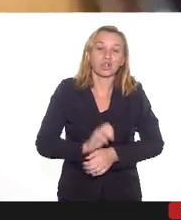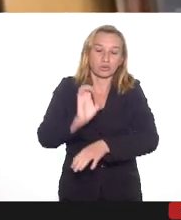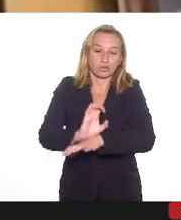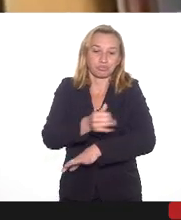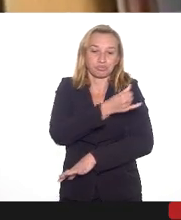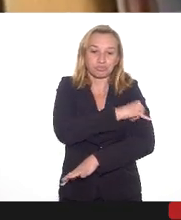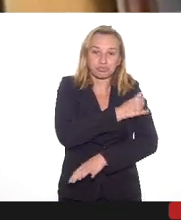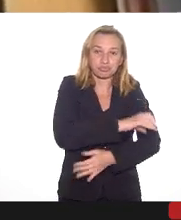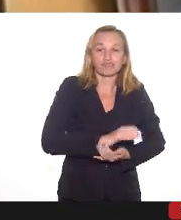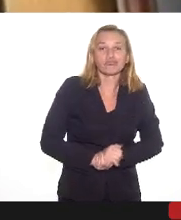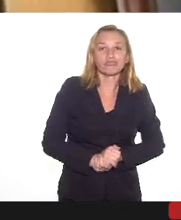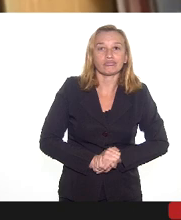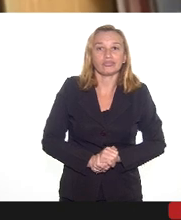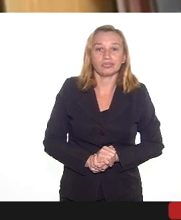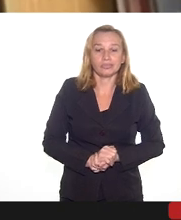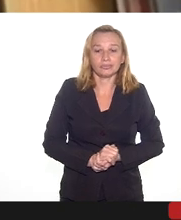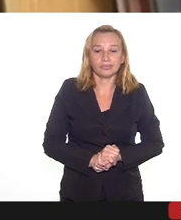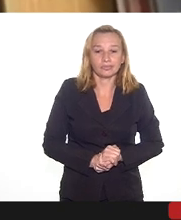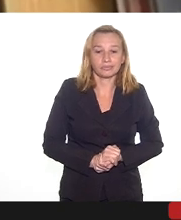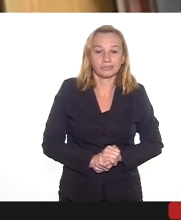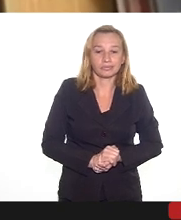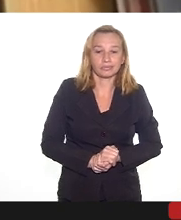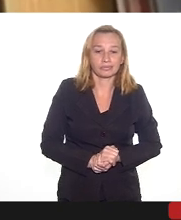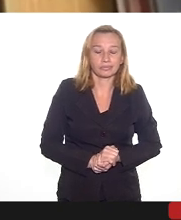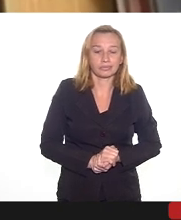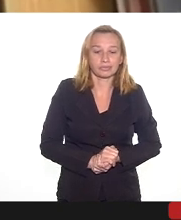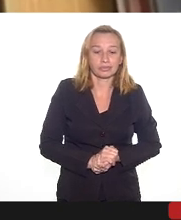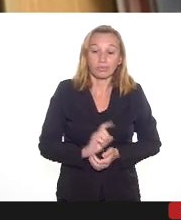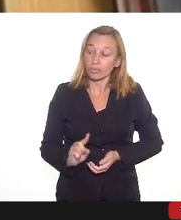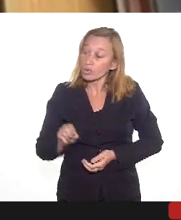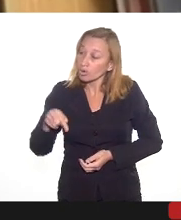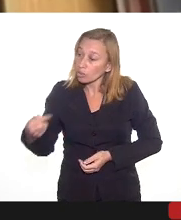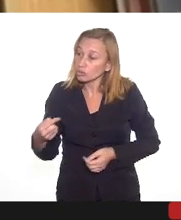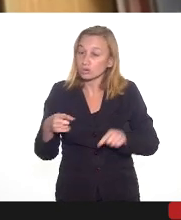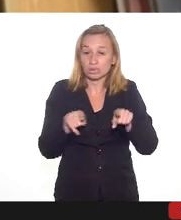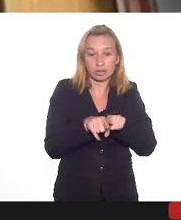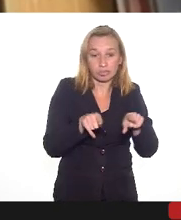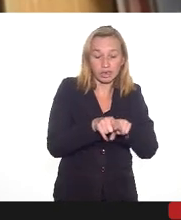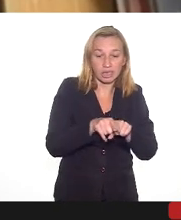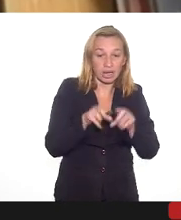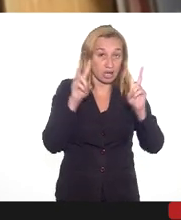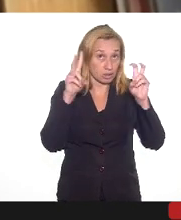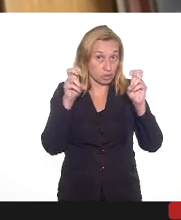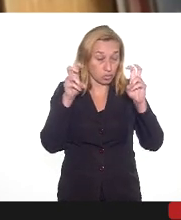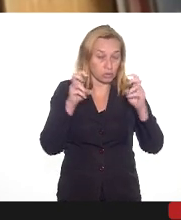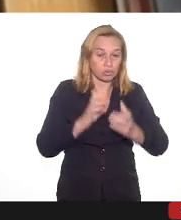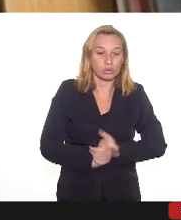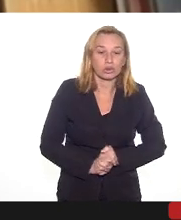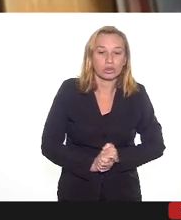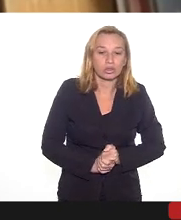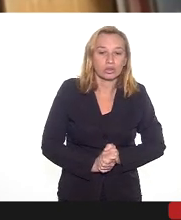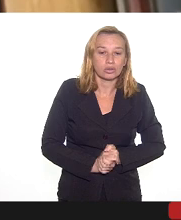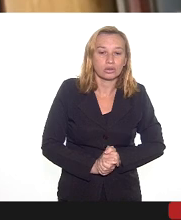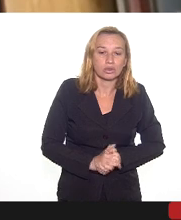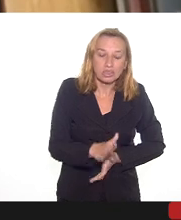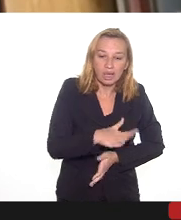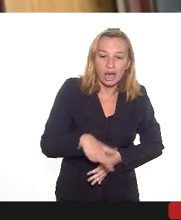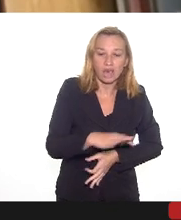de Janeiro. E assim, e aí uma outra consideração, ainda no campo